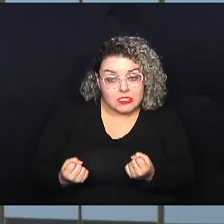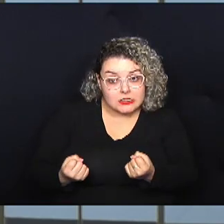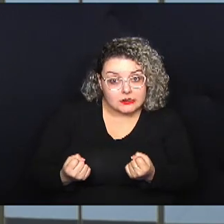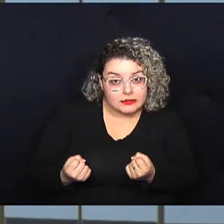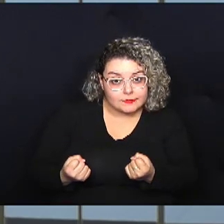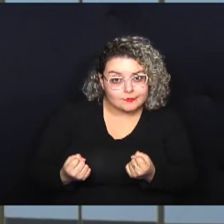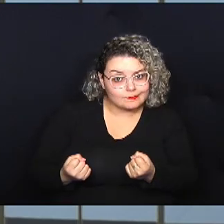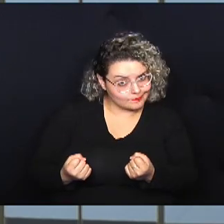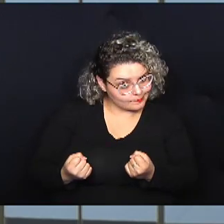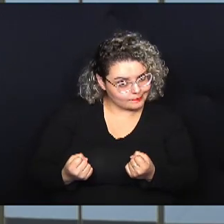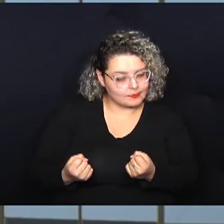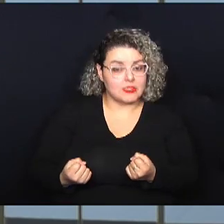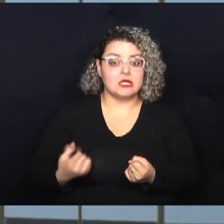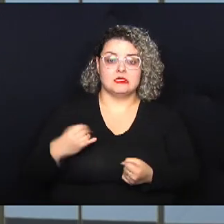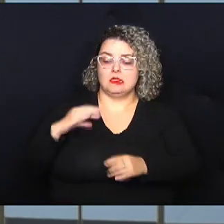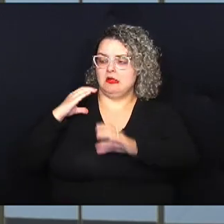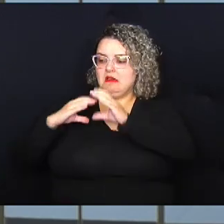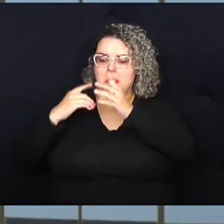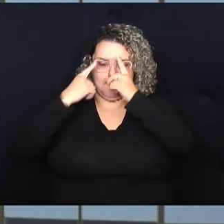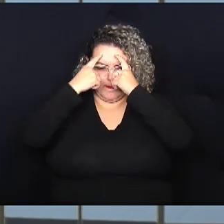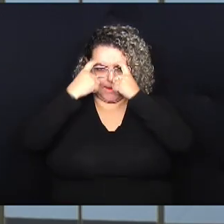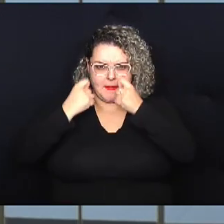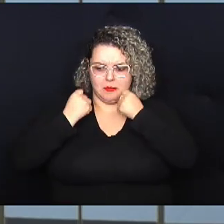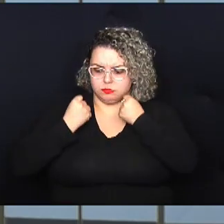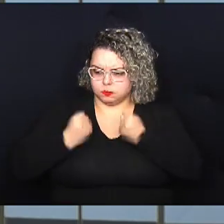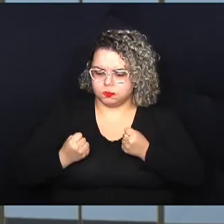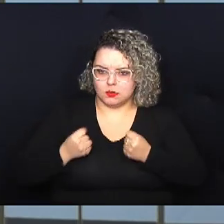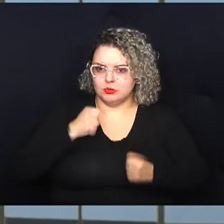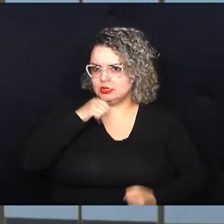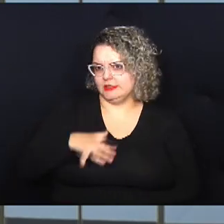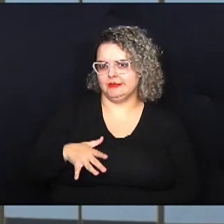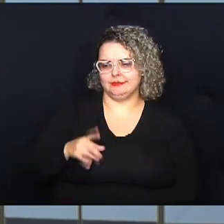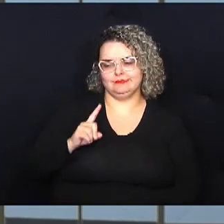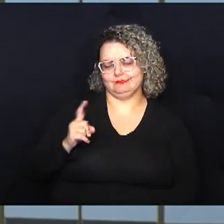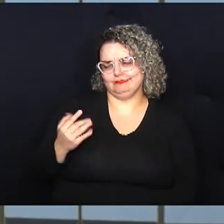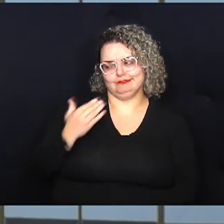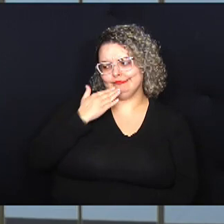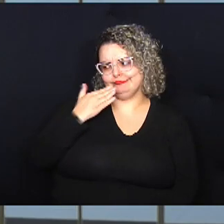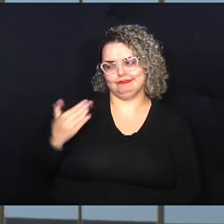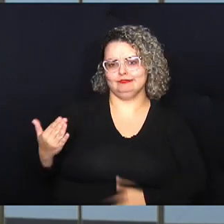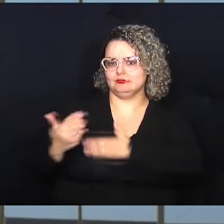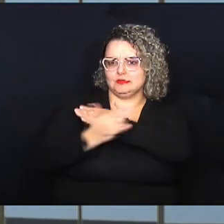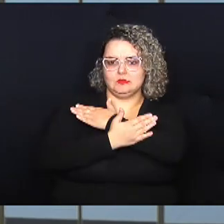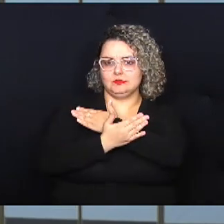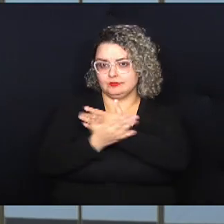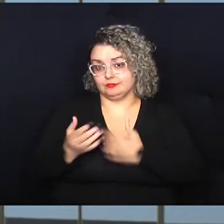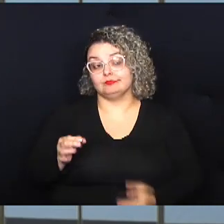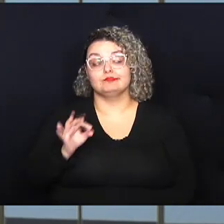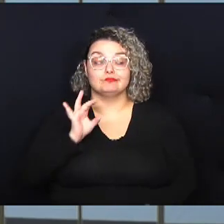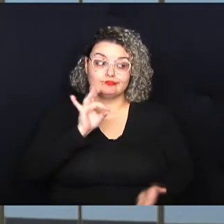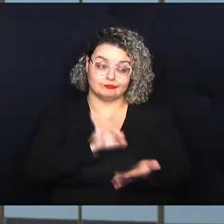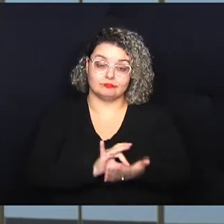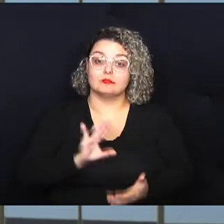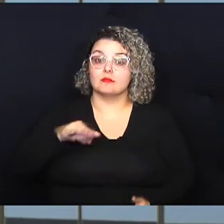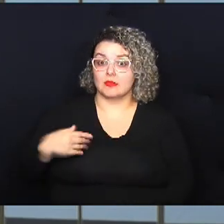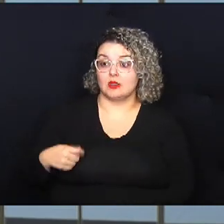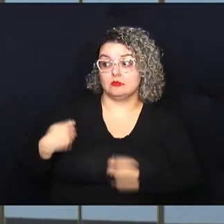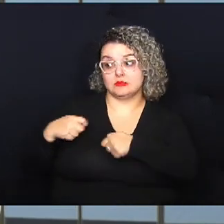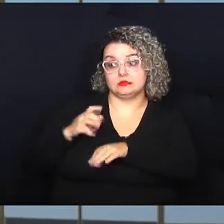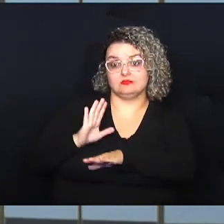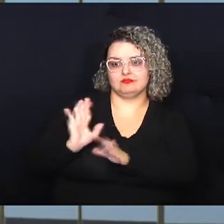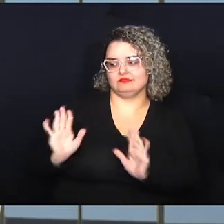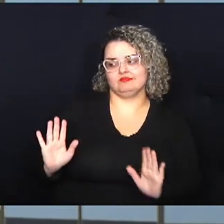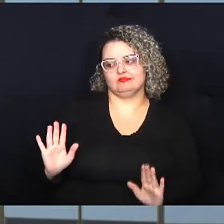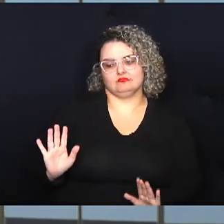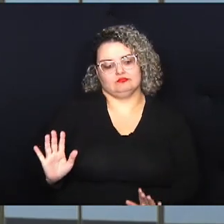Porque se a minha comunicação está sendo agressiva, o outro não vai me pedir ajuda. É verdade. Né? E quando eu precisar dele também, falar,